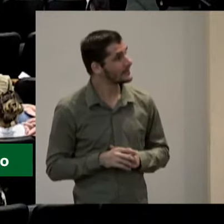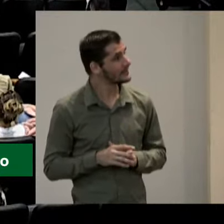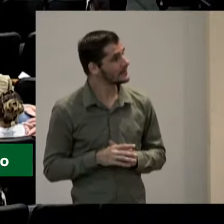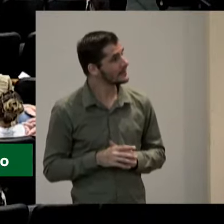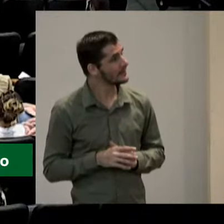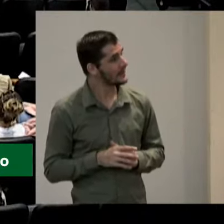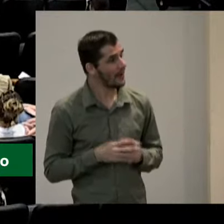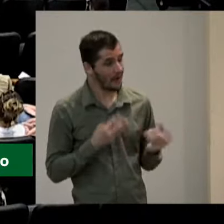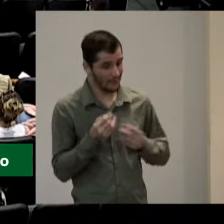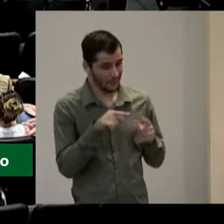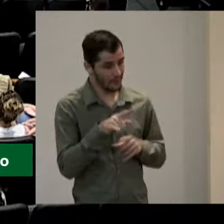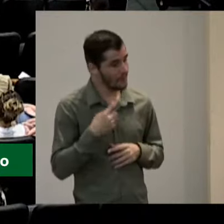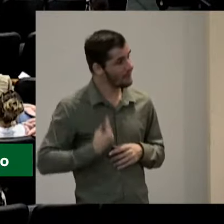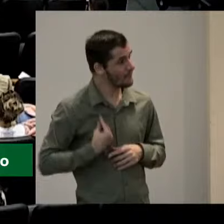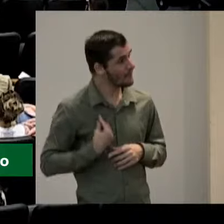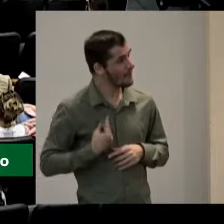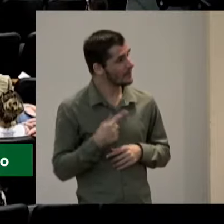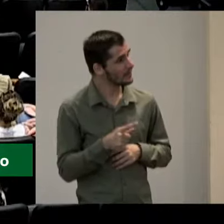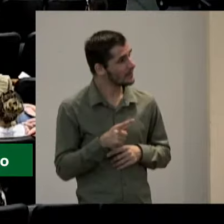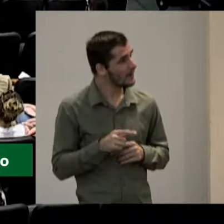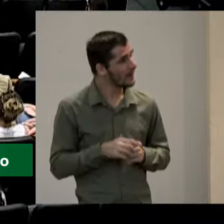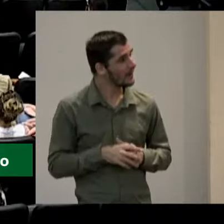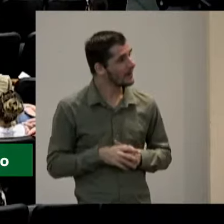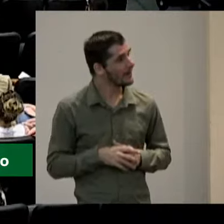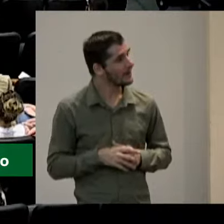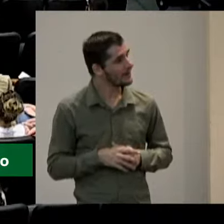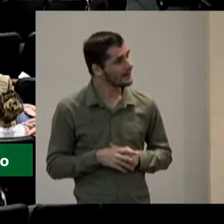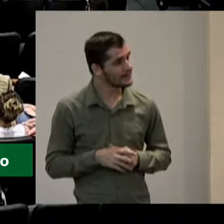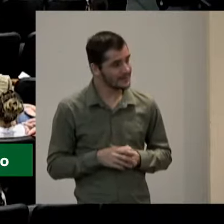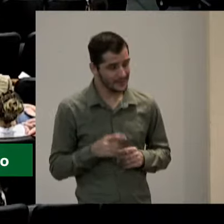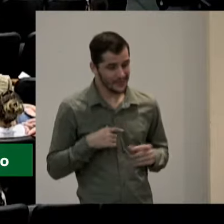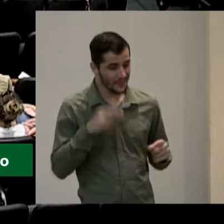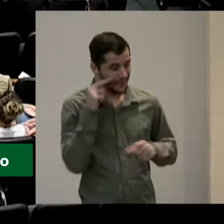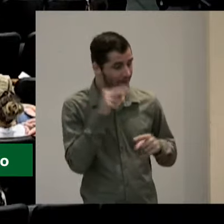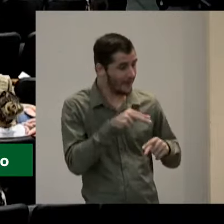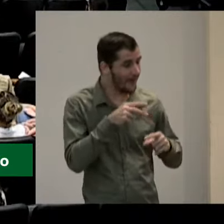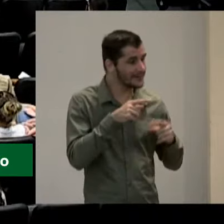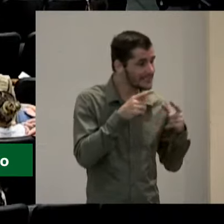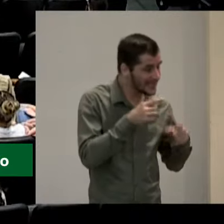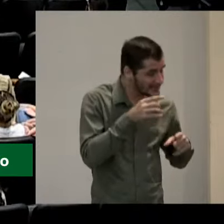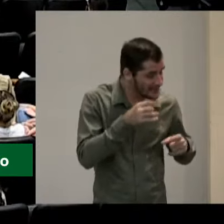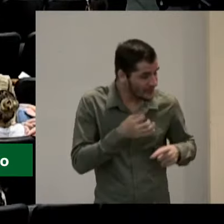Mas ainda foi um pouco mais agressivo. Ô dó do bichinho.